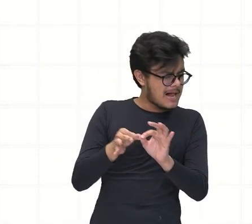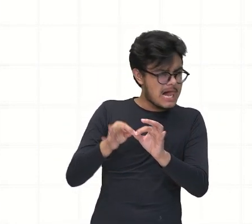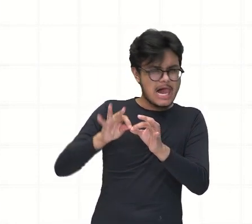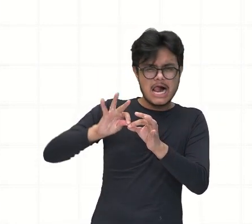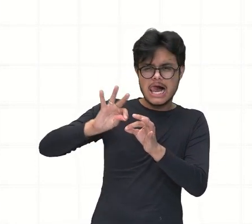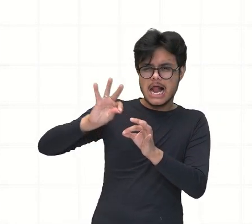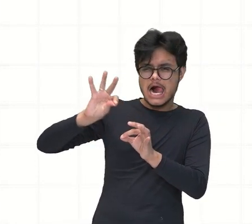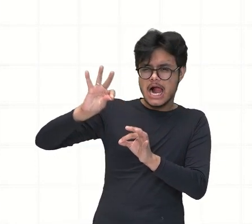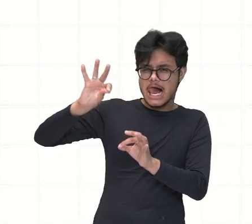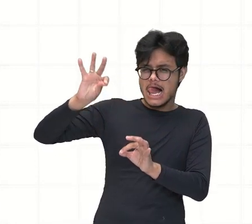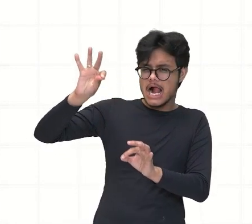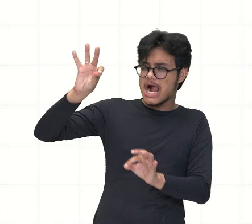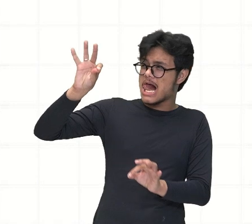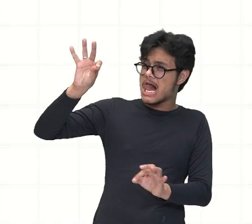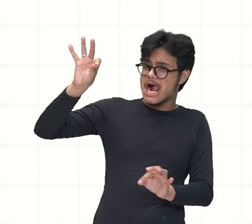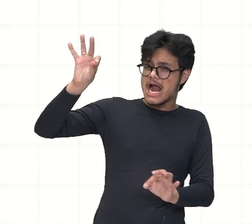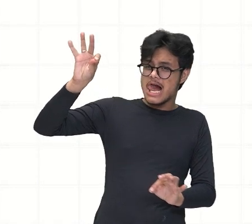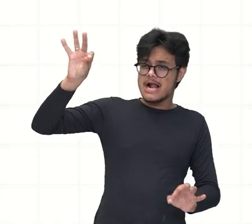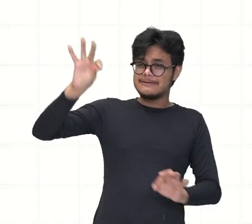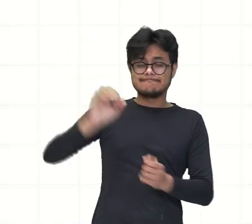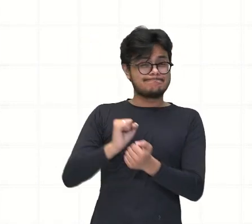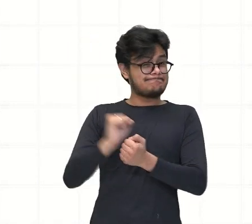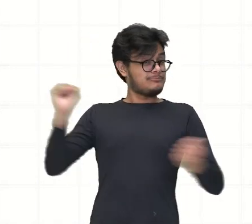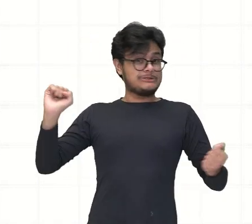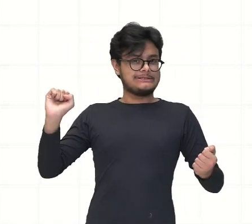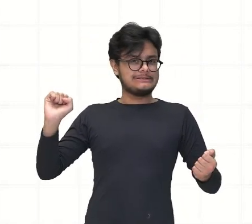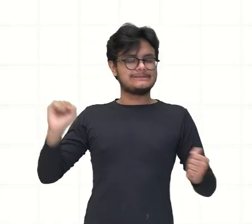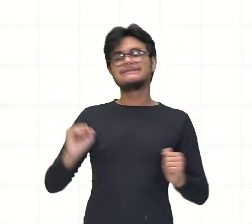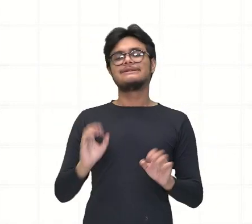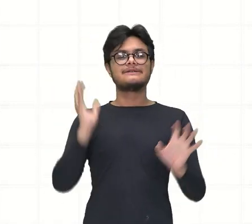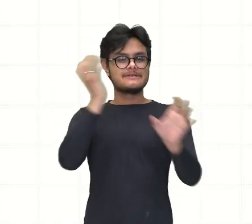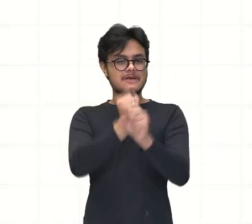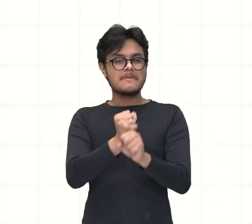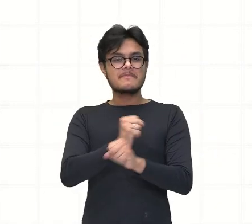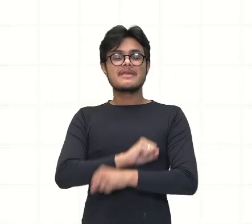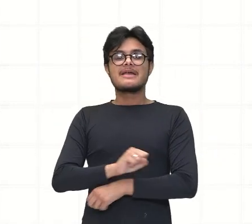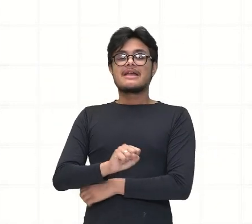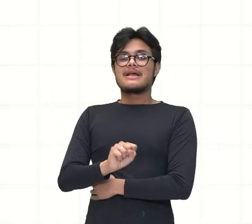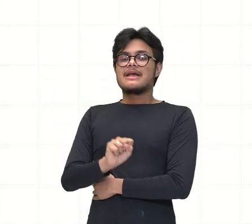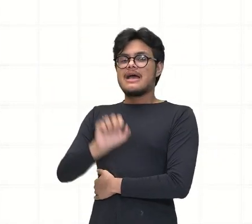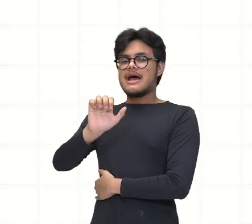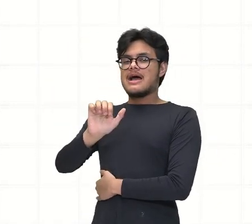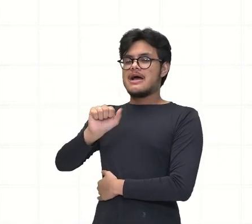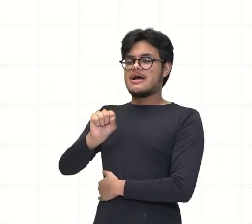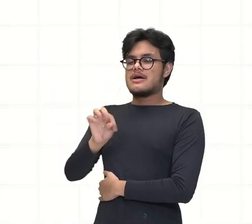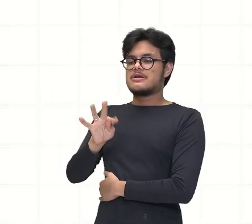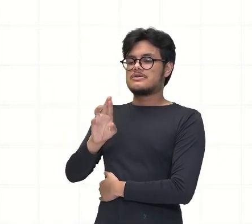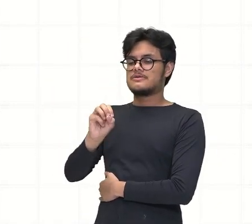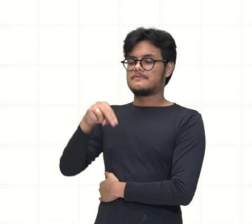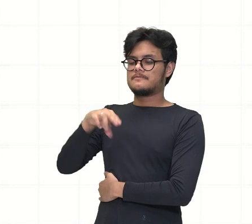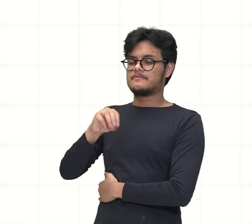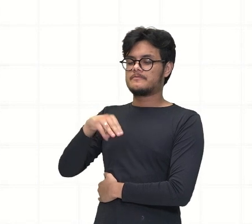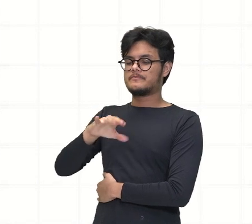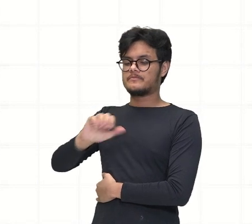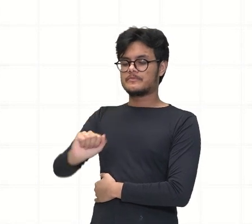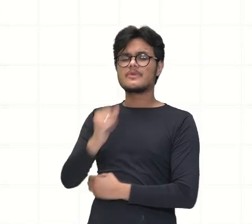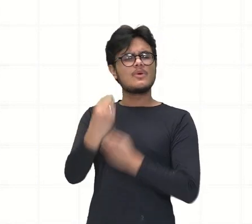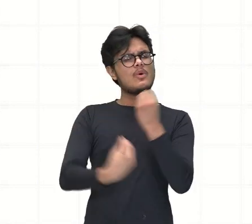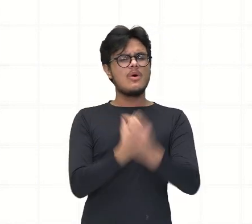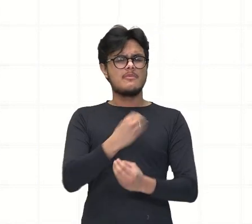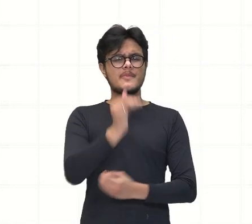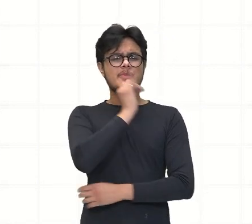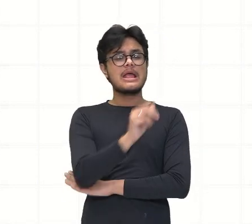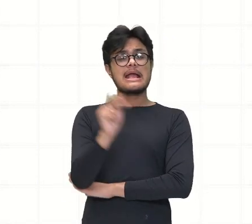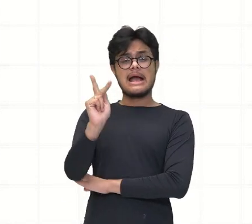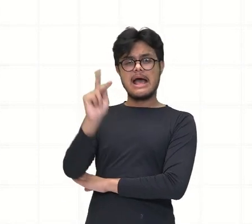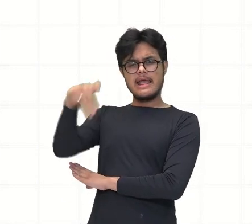muito grandes, que seriam as distâncias astronômicas. E como transformar uma unidade que está em